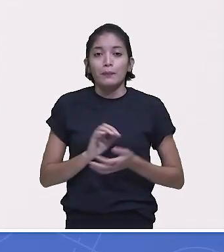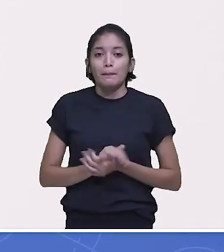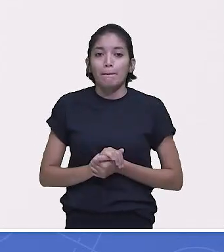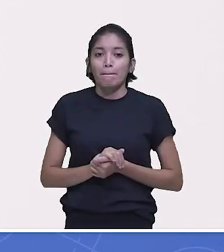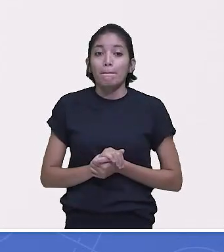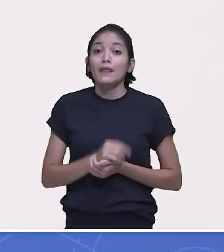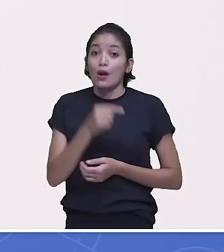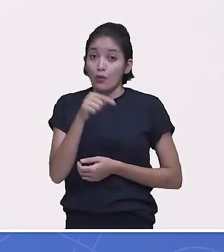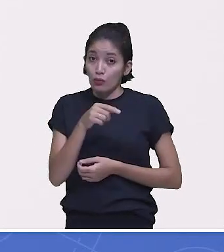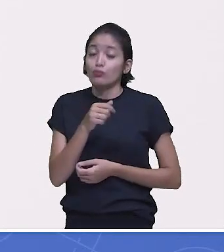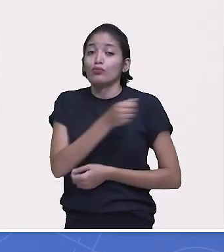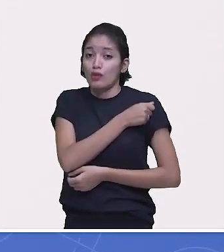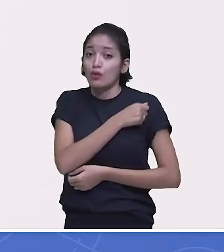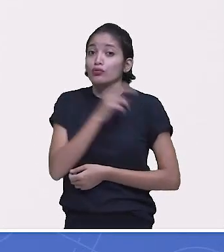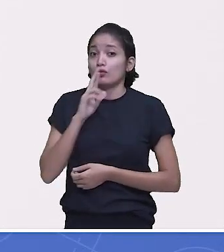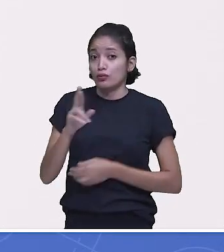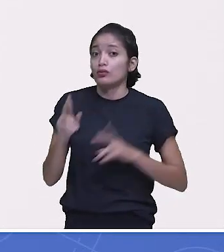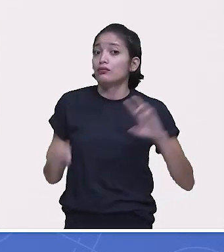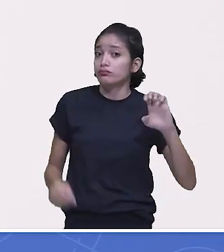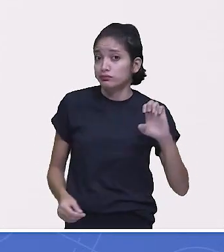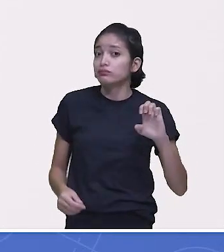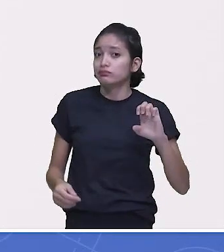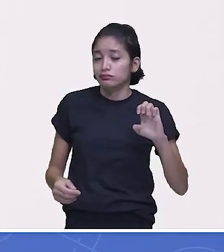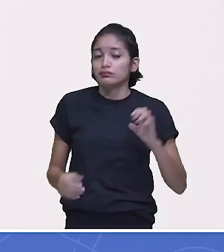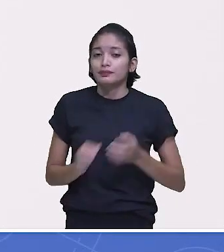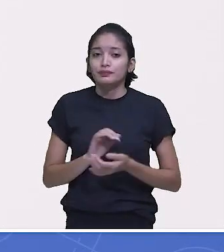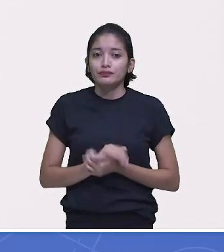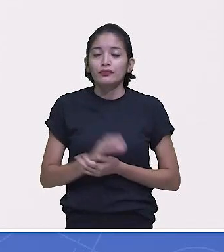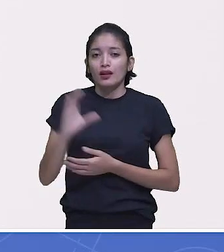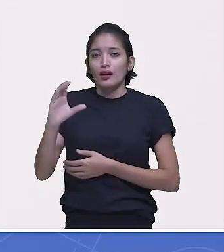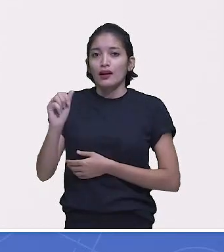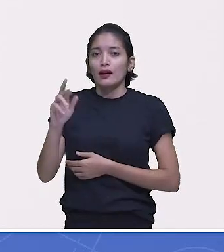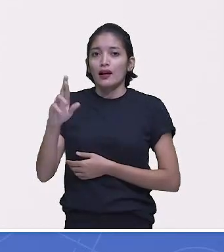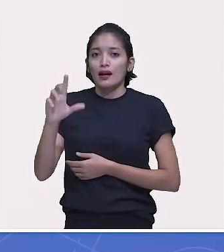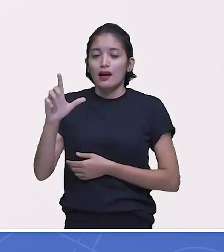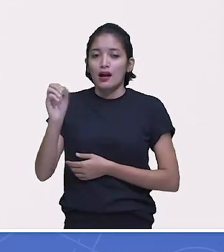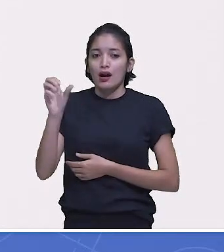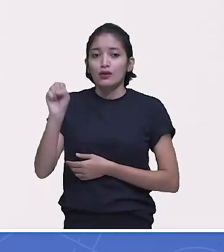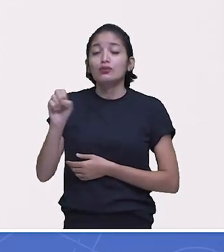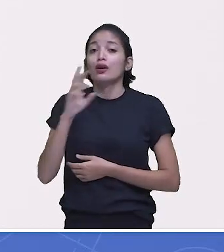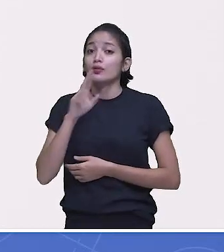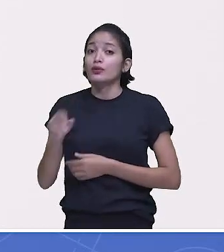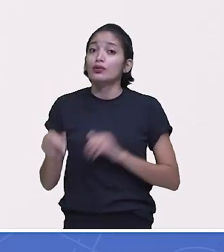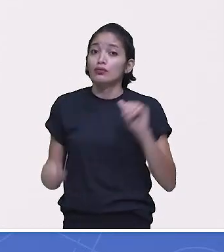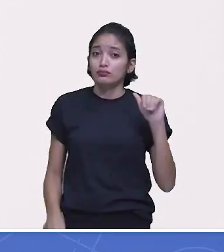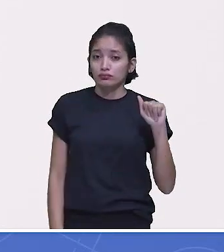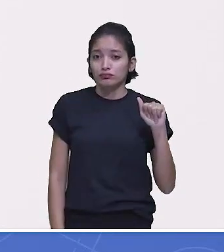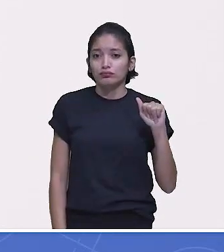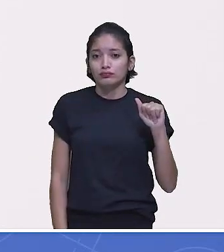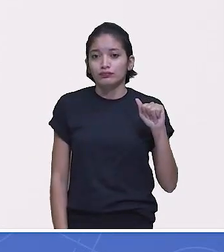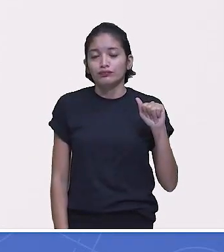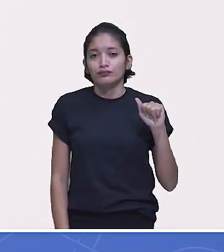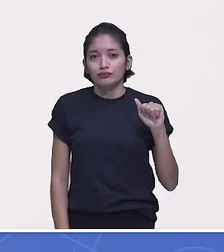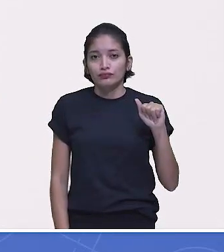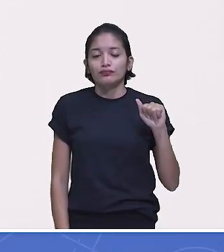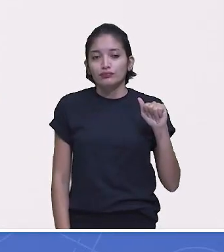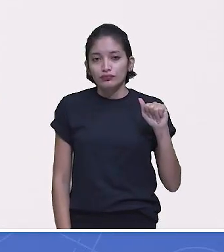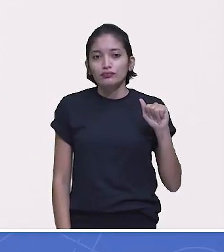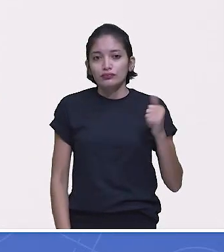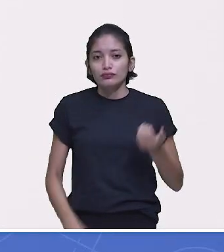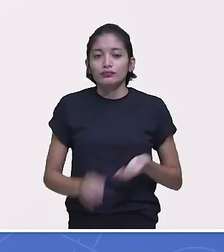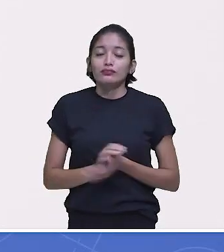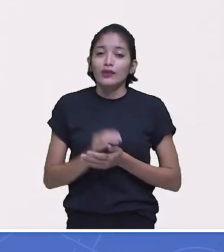Kennedy, fez a análise bem? Bom, mas temos aqui o Carlos com a alternativa A. Alternativa A, Carlos, com a